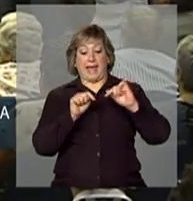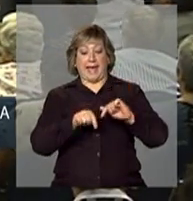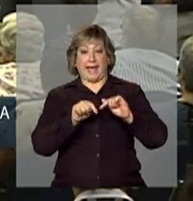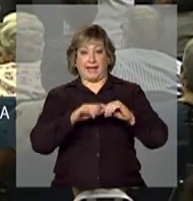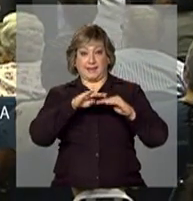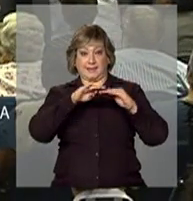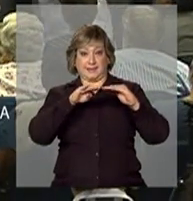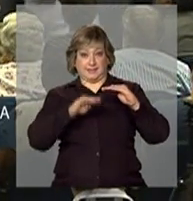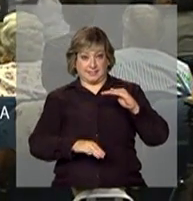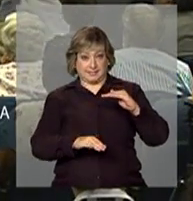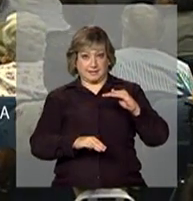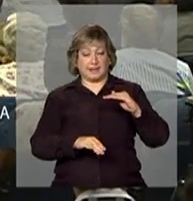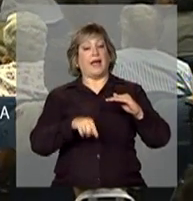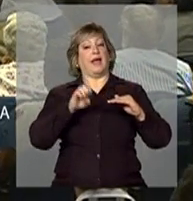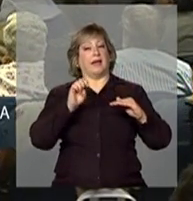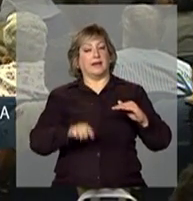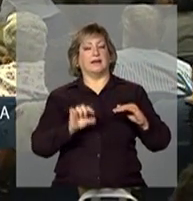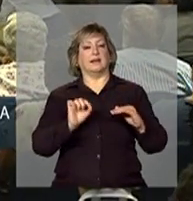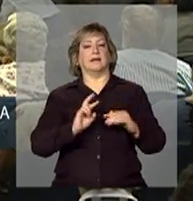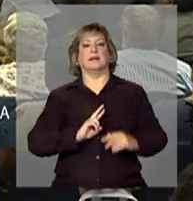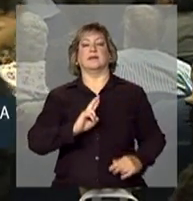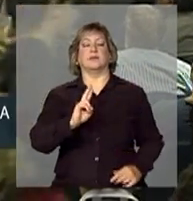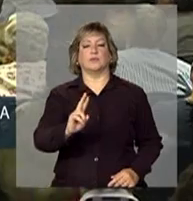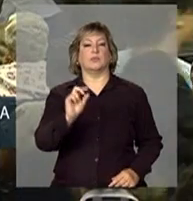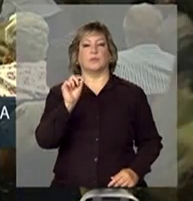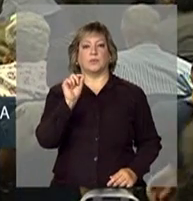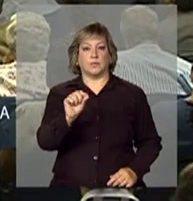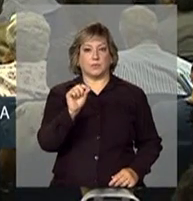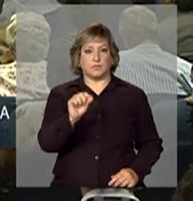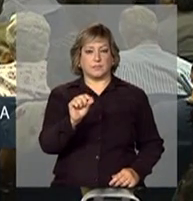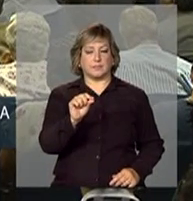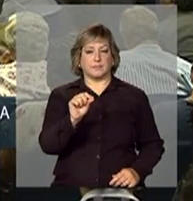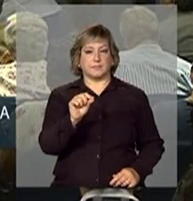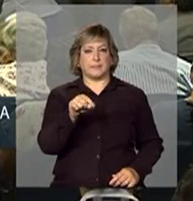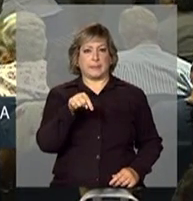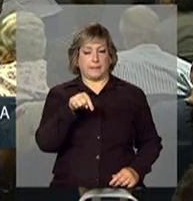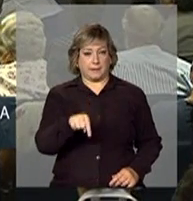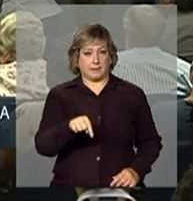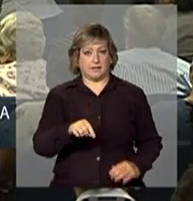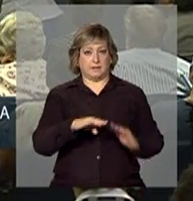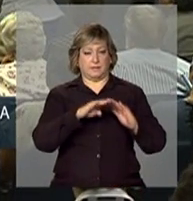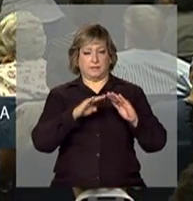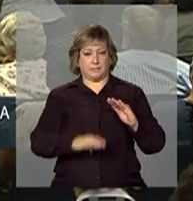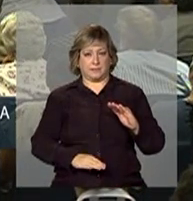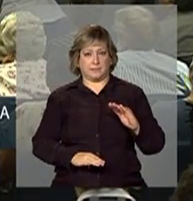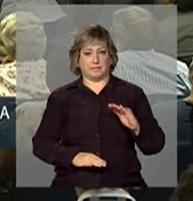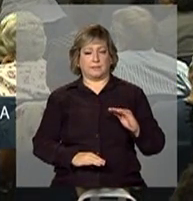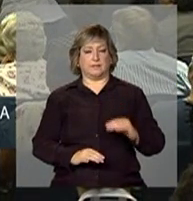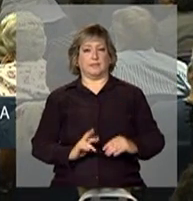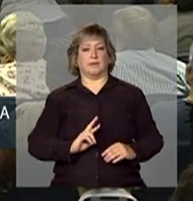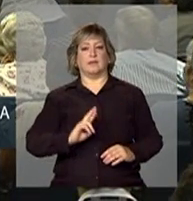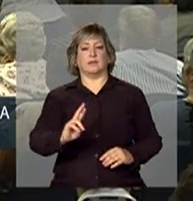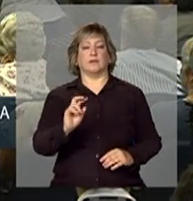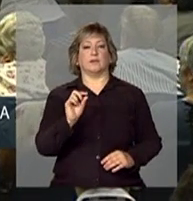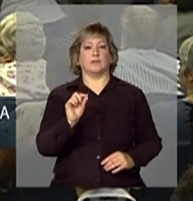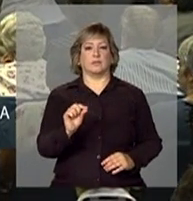queda é resultado